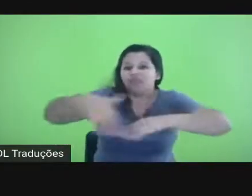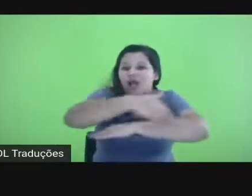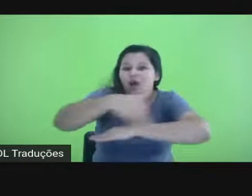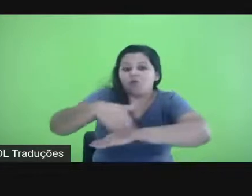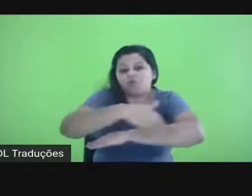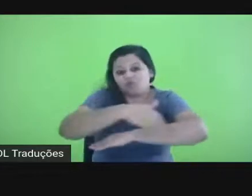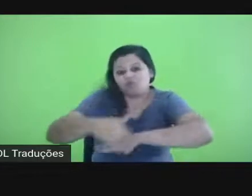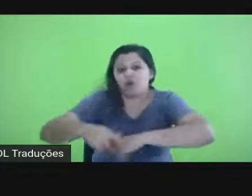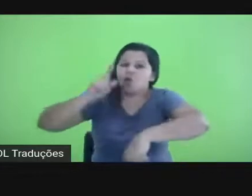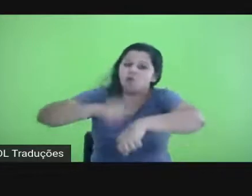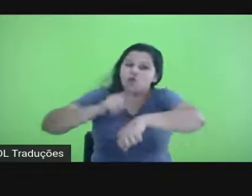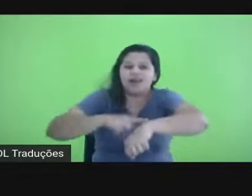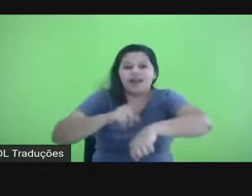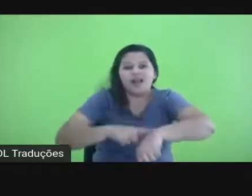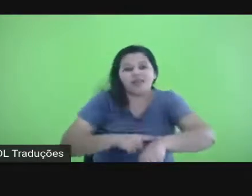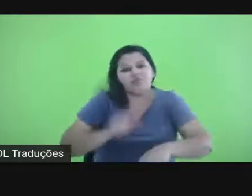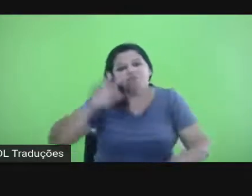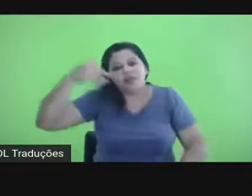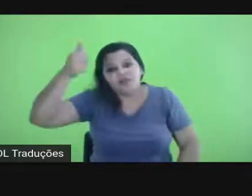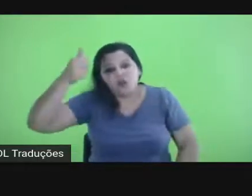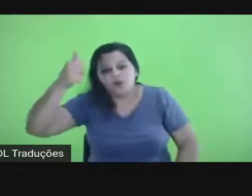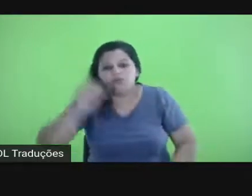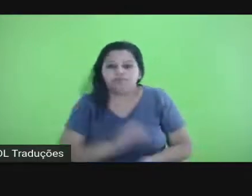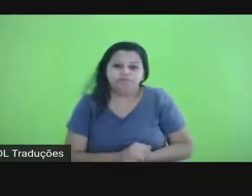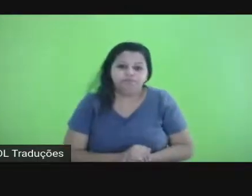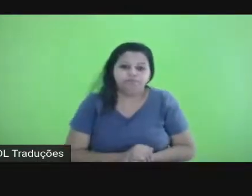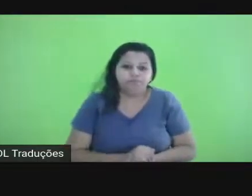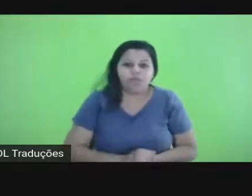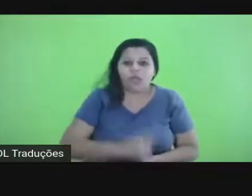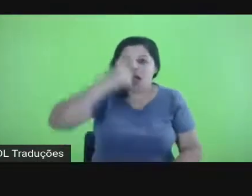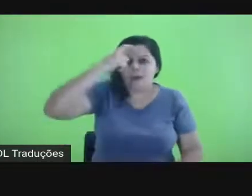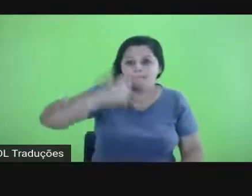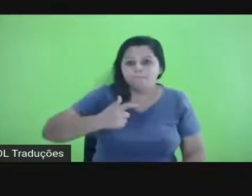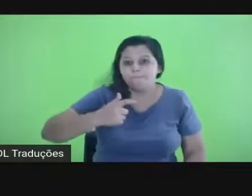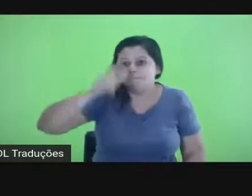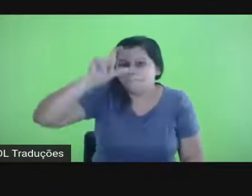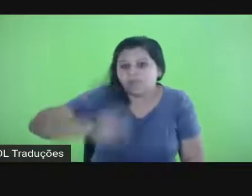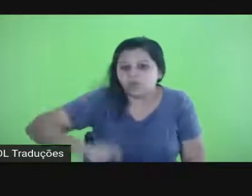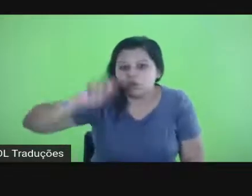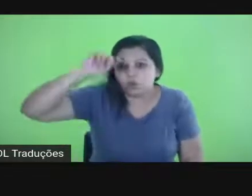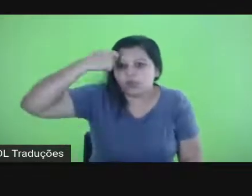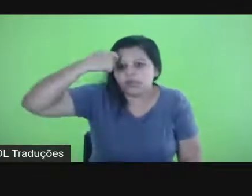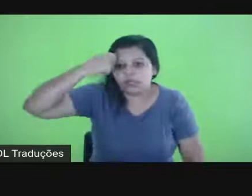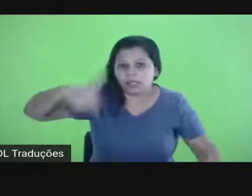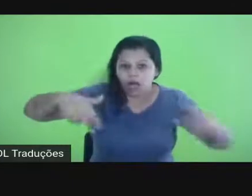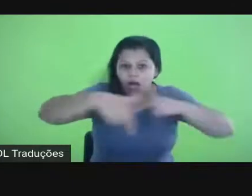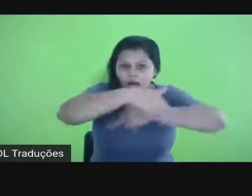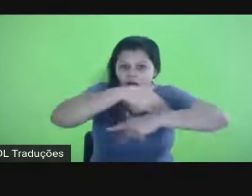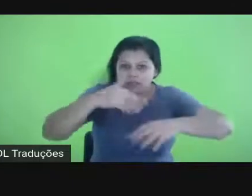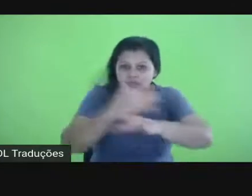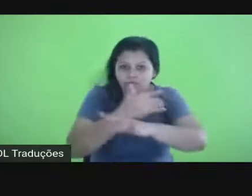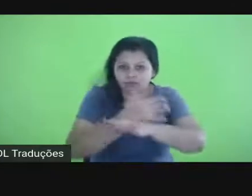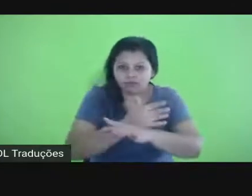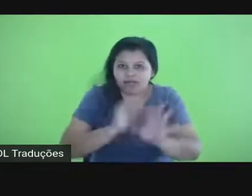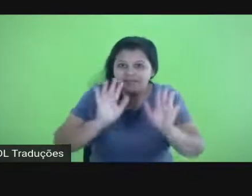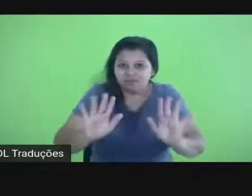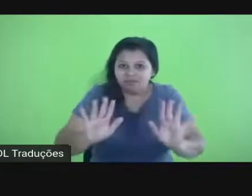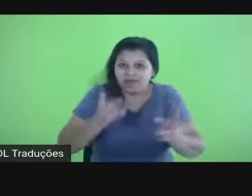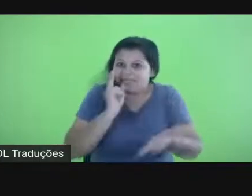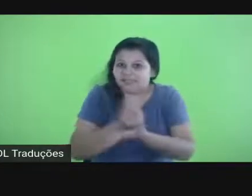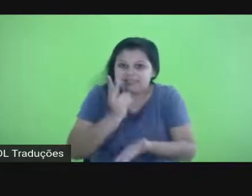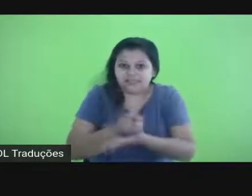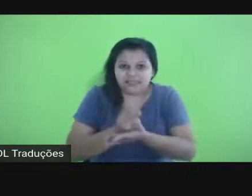né? A pessoa negra, ela transita por toda a cidade, mas ela vai estar sempre acompanhada da hostilidade